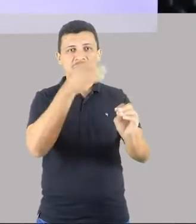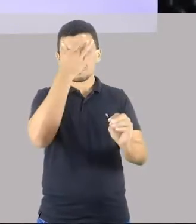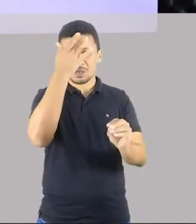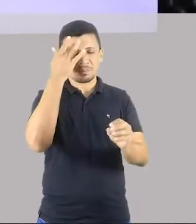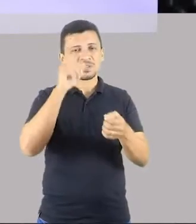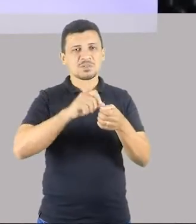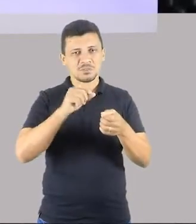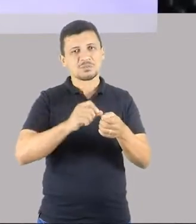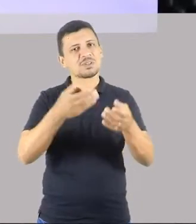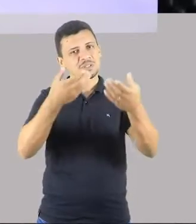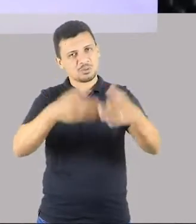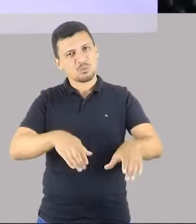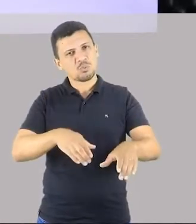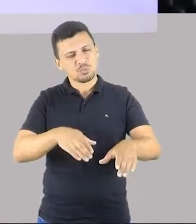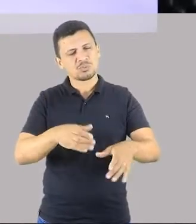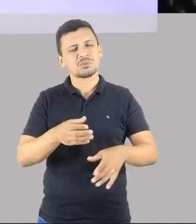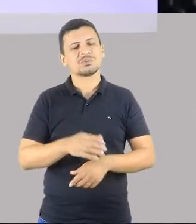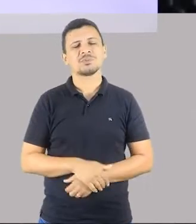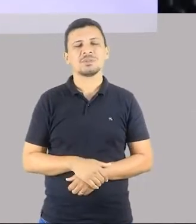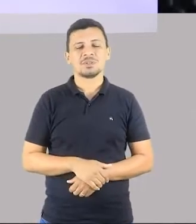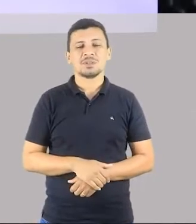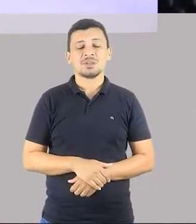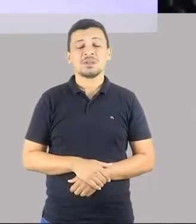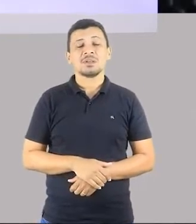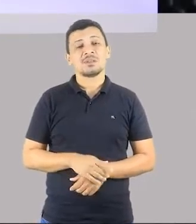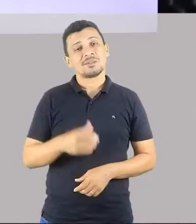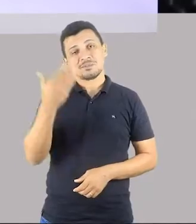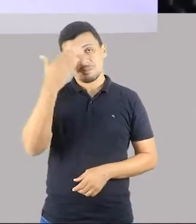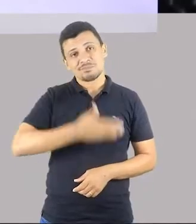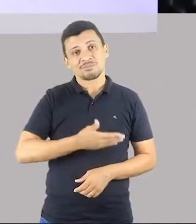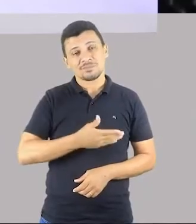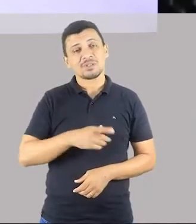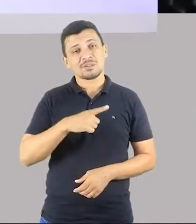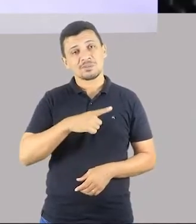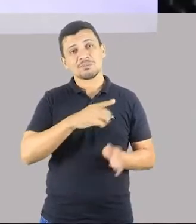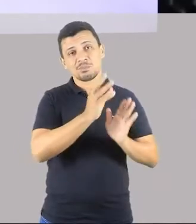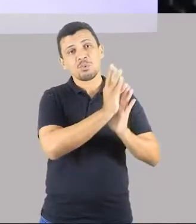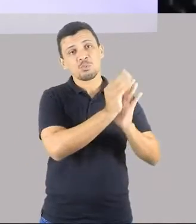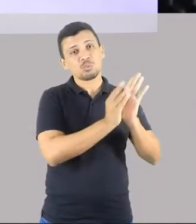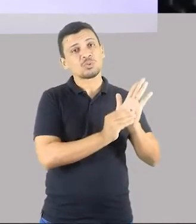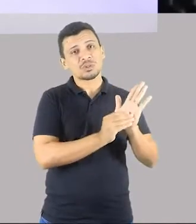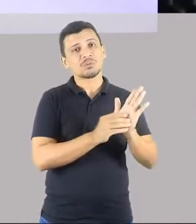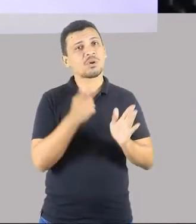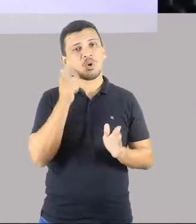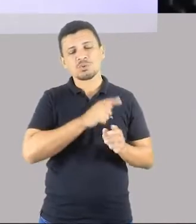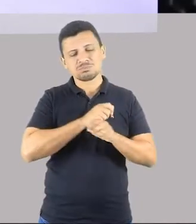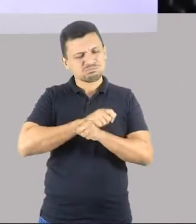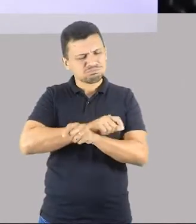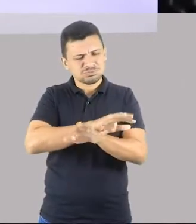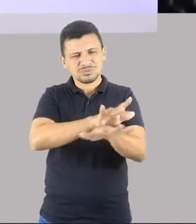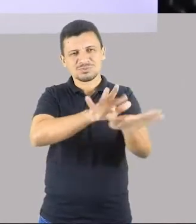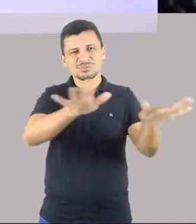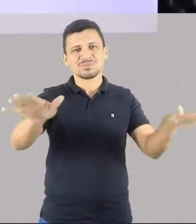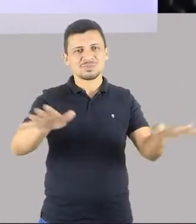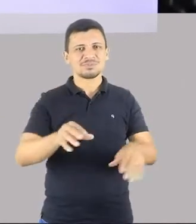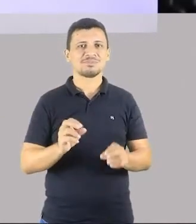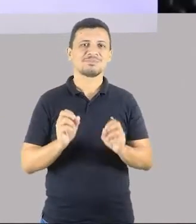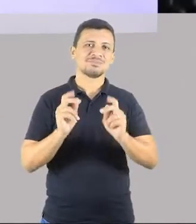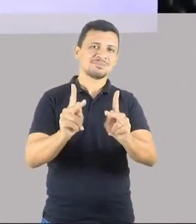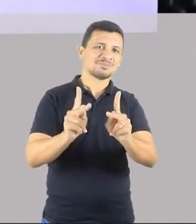vai fazer concurso da mesma forma que você, para que, de fato, esse conteúdo chegue ao máximo de pessoas possível,